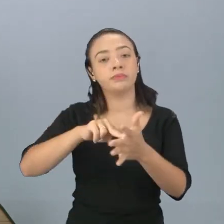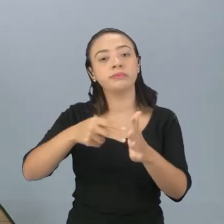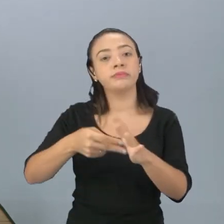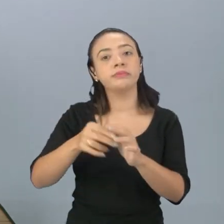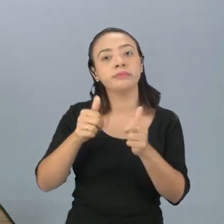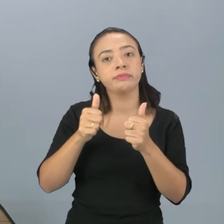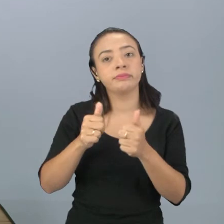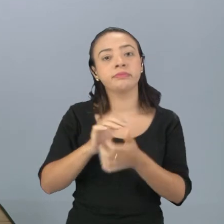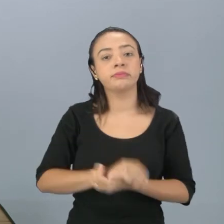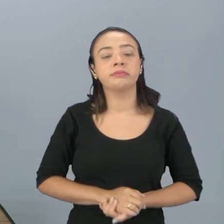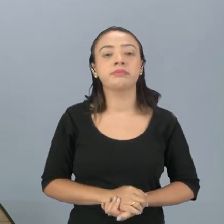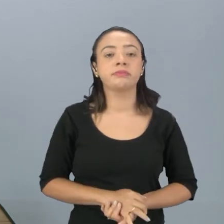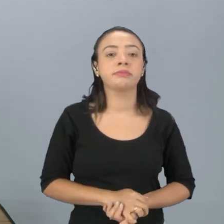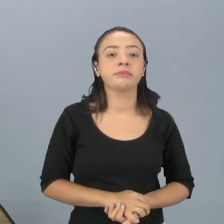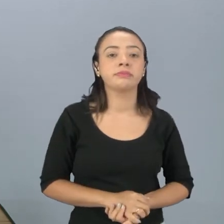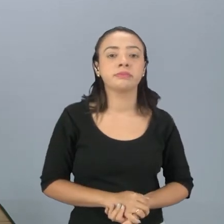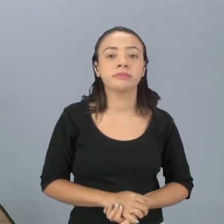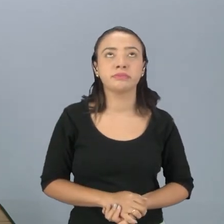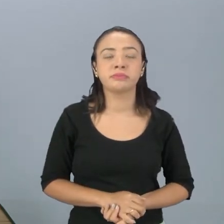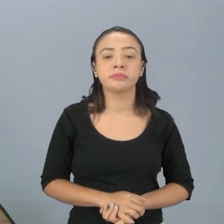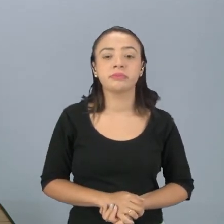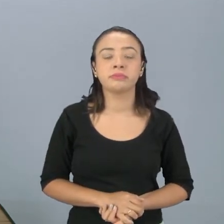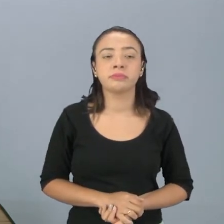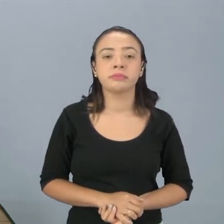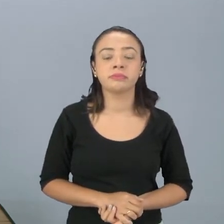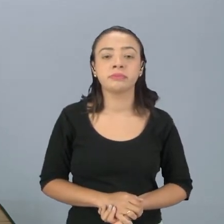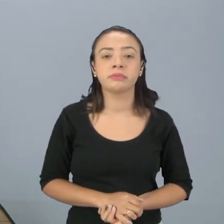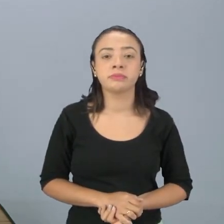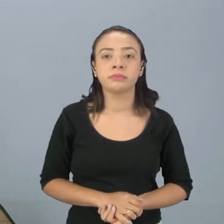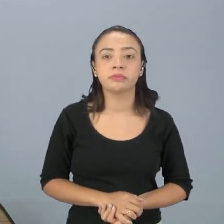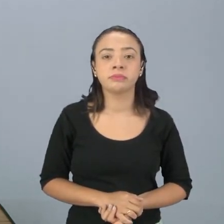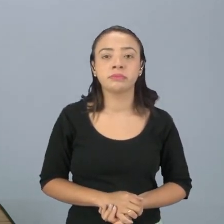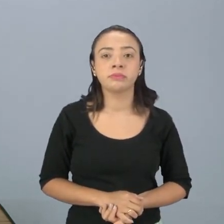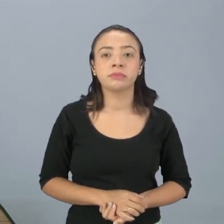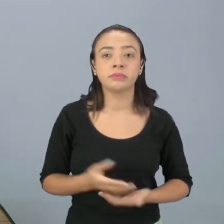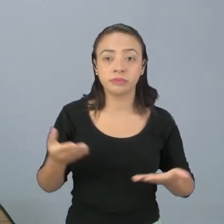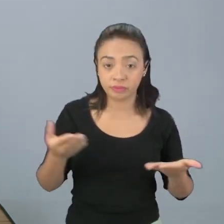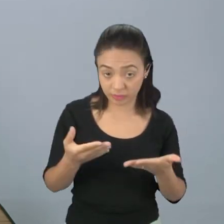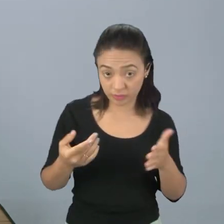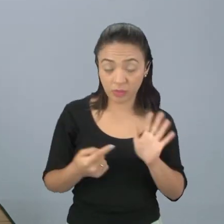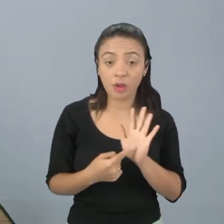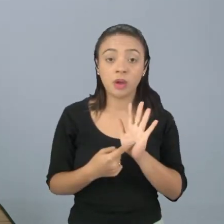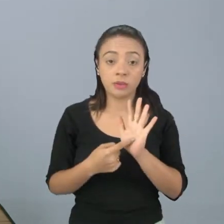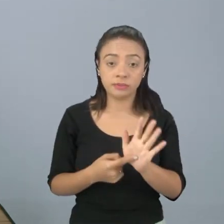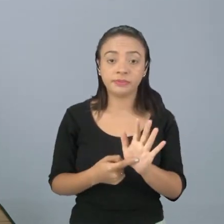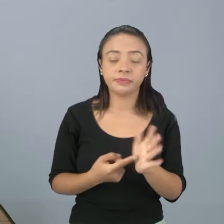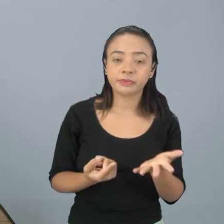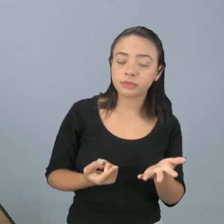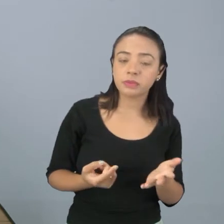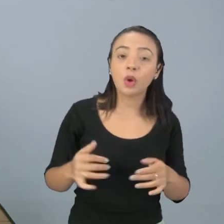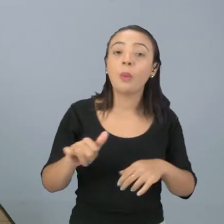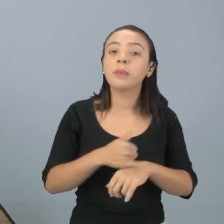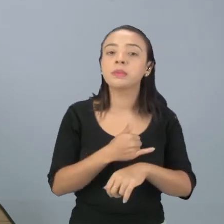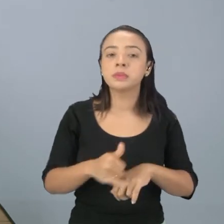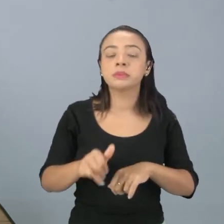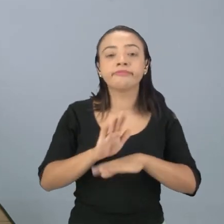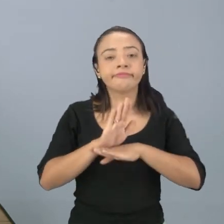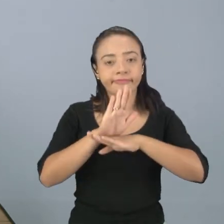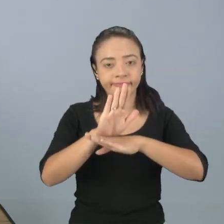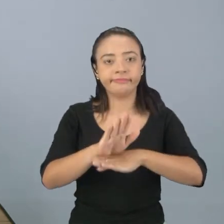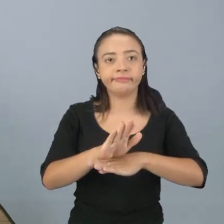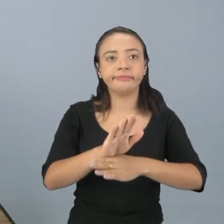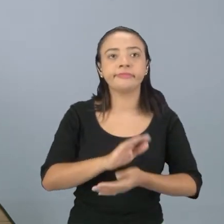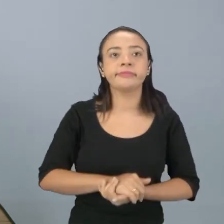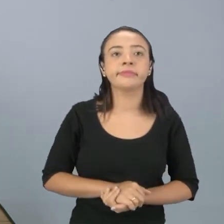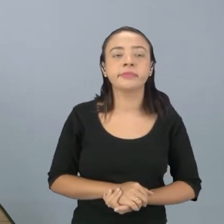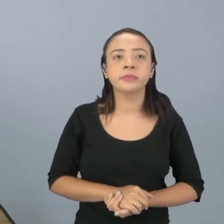trabalhado anteriormente em uma aula. Então, vamos fazer isso agora, tá? Eu vou dar algumas dicas, se ajudar você, ótimo, tá? Então,